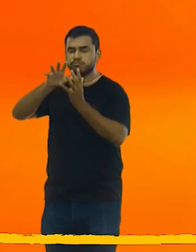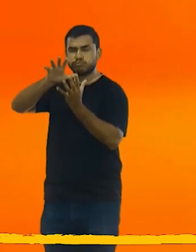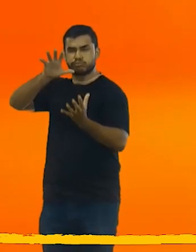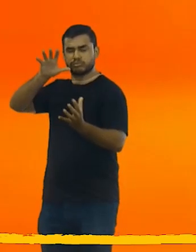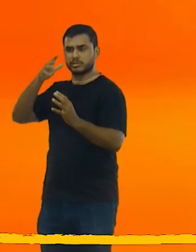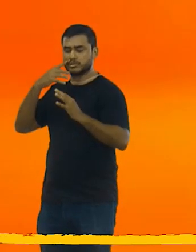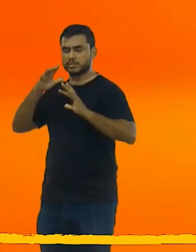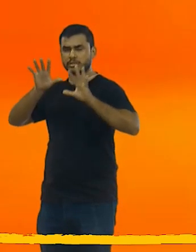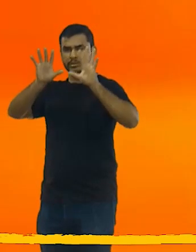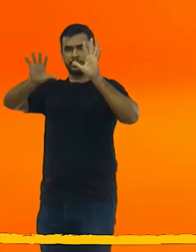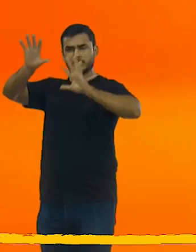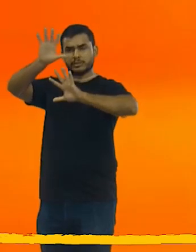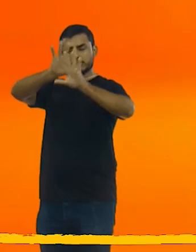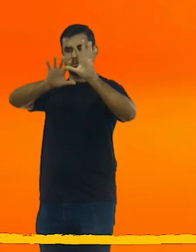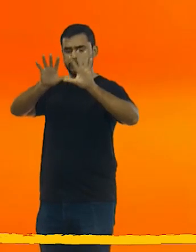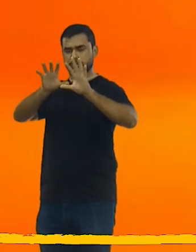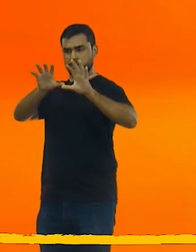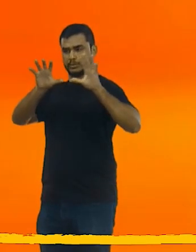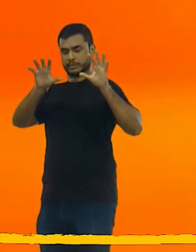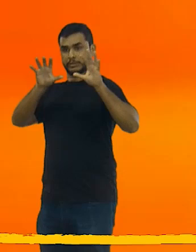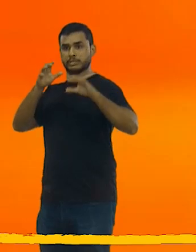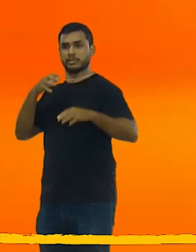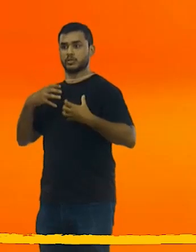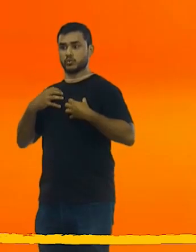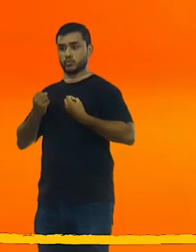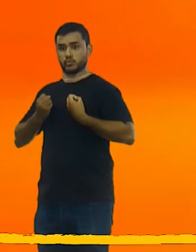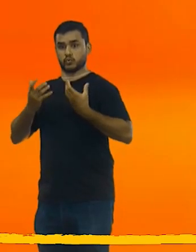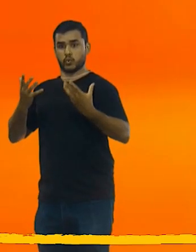E-D-W-A-R-D. Edvard.